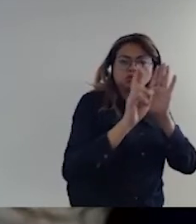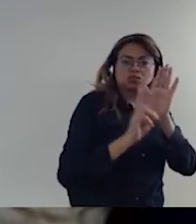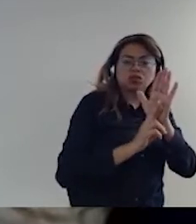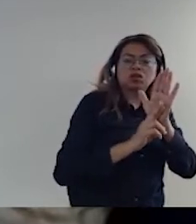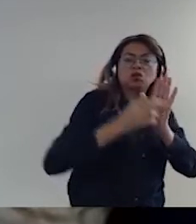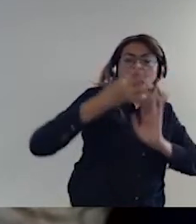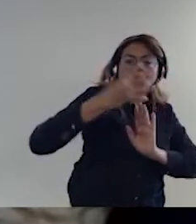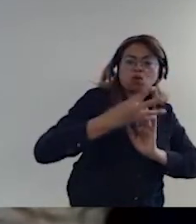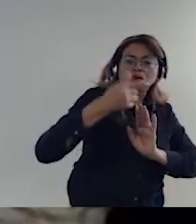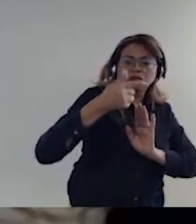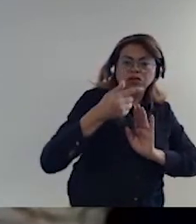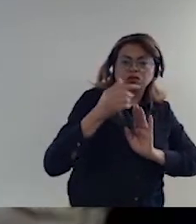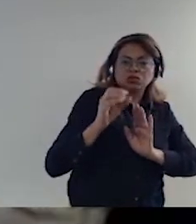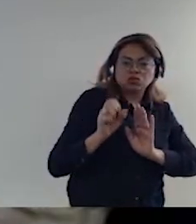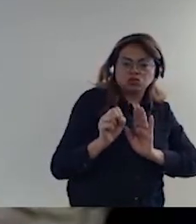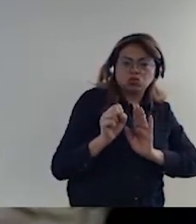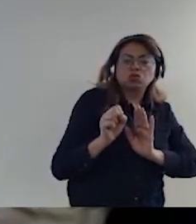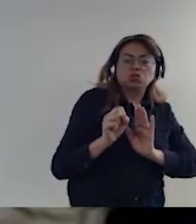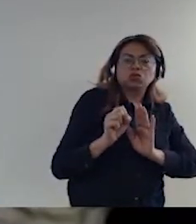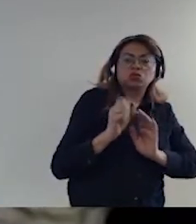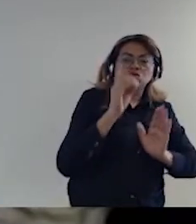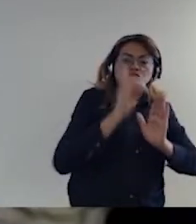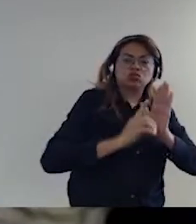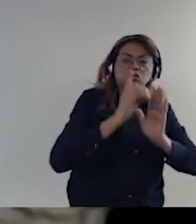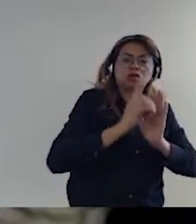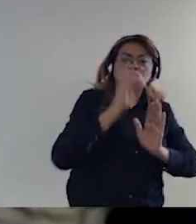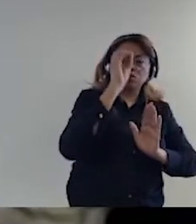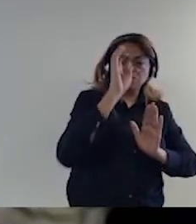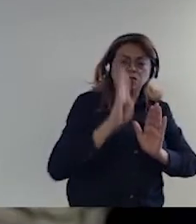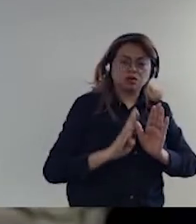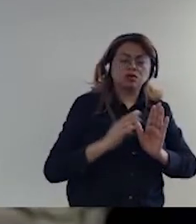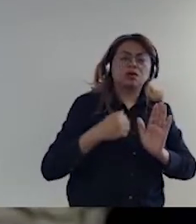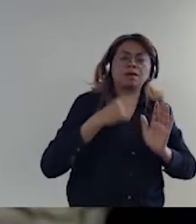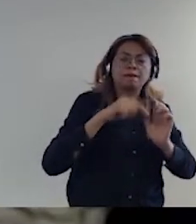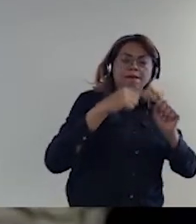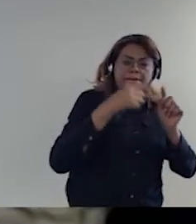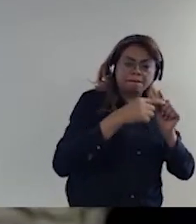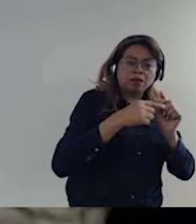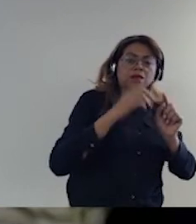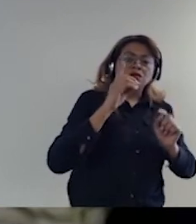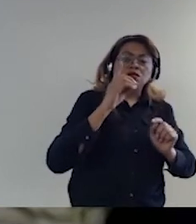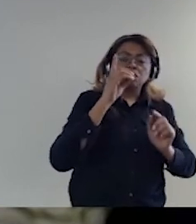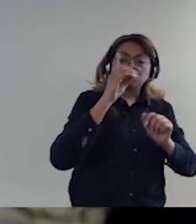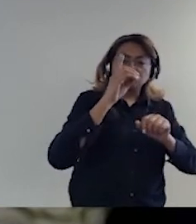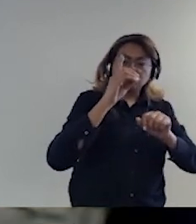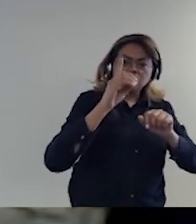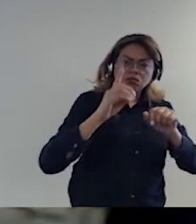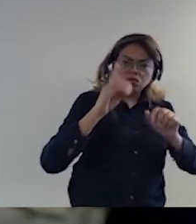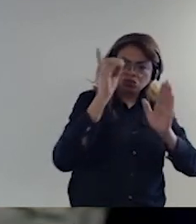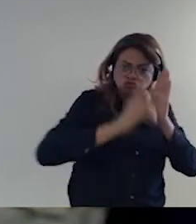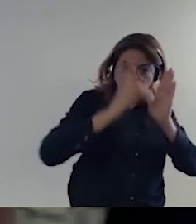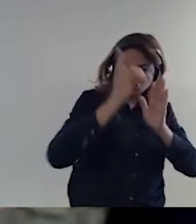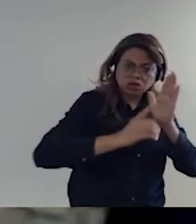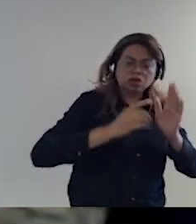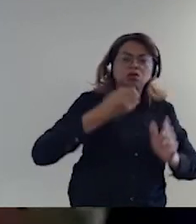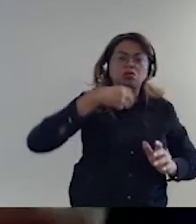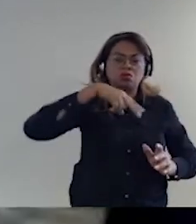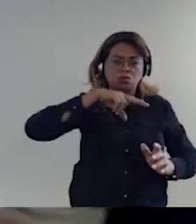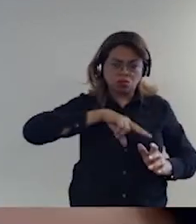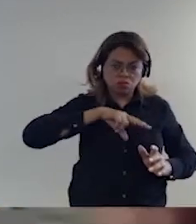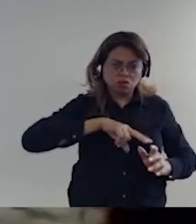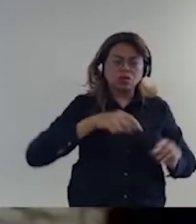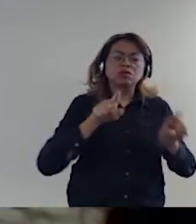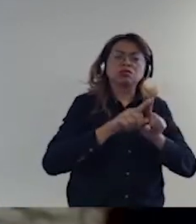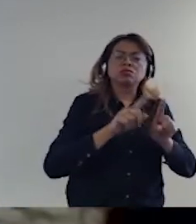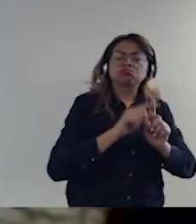e 479 do direito brasileiro. Em primeiro lugar, o direito português começa por falar em lesado. Portanto, não distingue